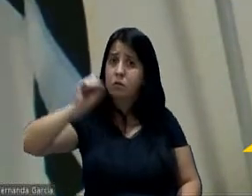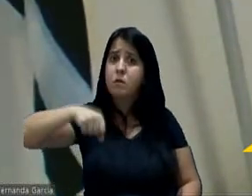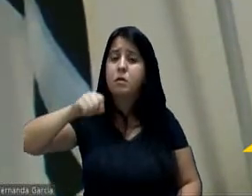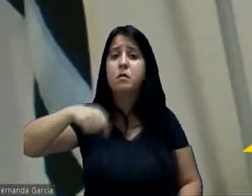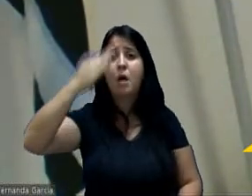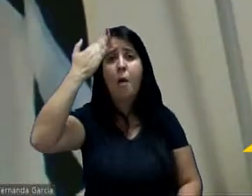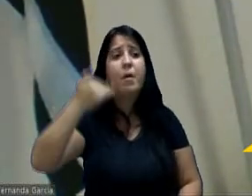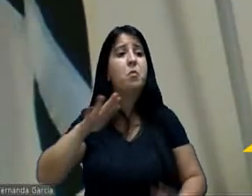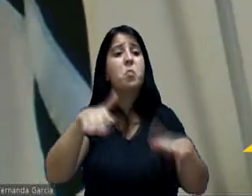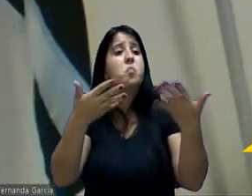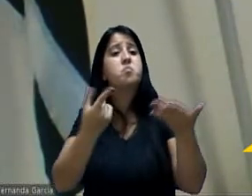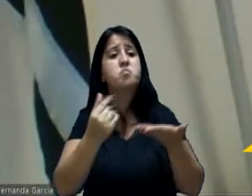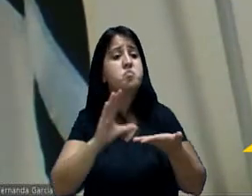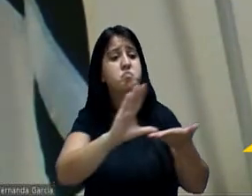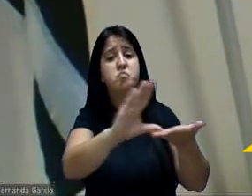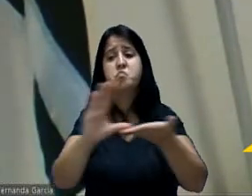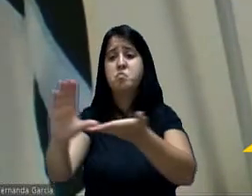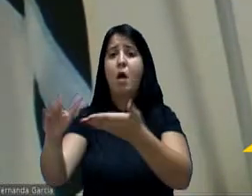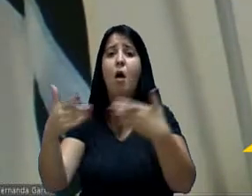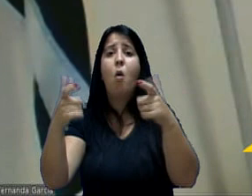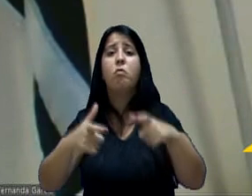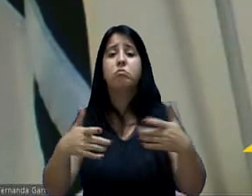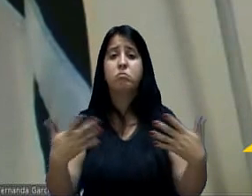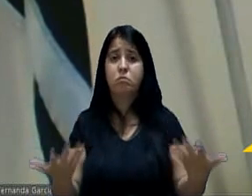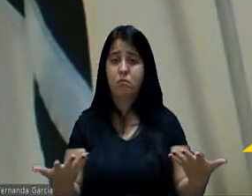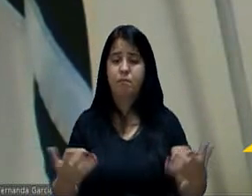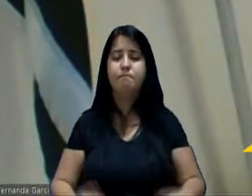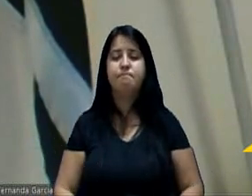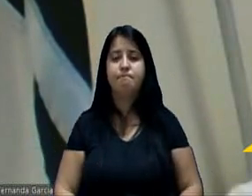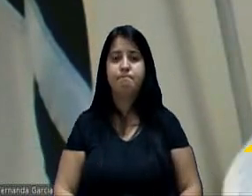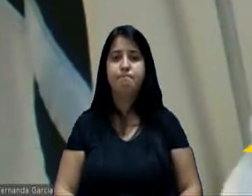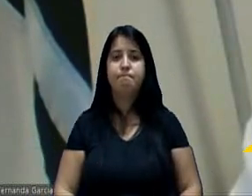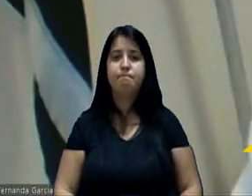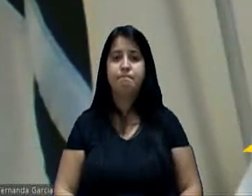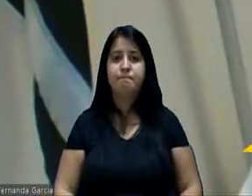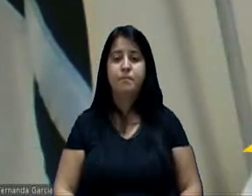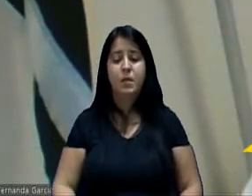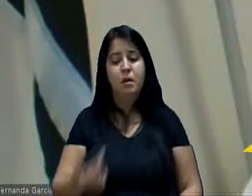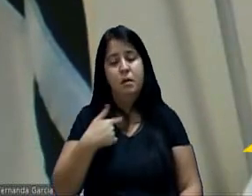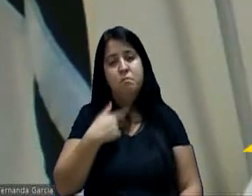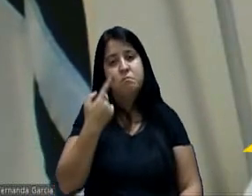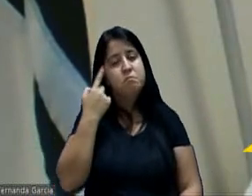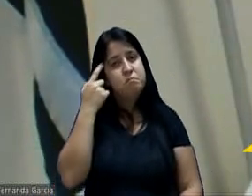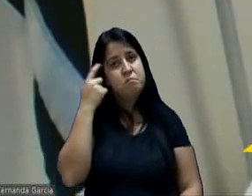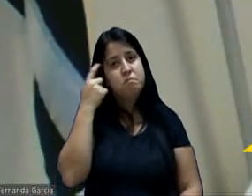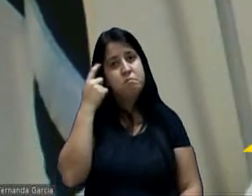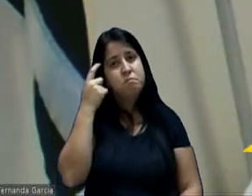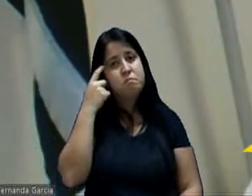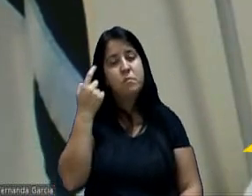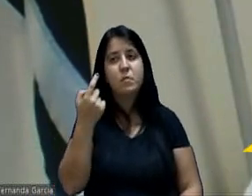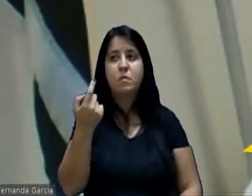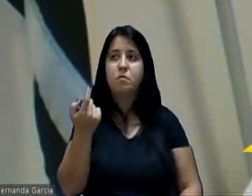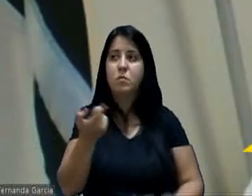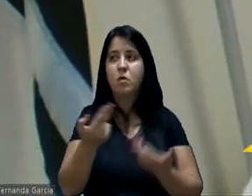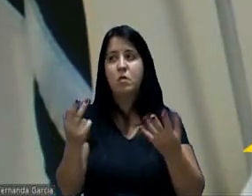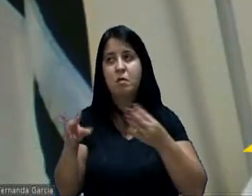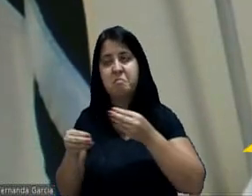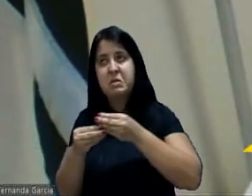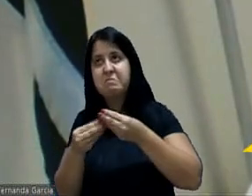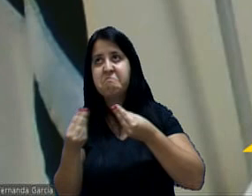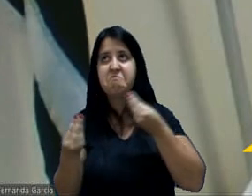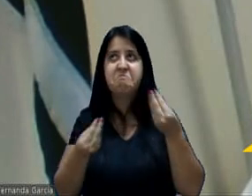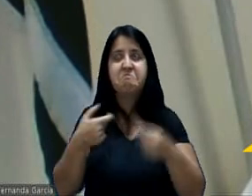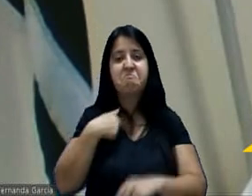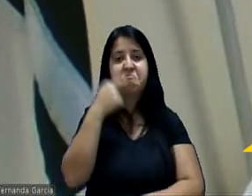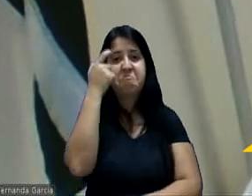para onde vai o recurso. Então, eu vejo essa questão aí, né, das emendas impositivas, mais uma